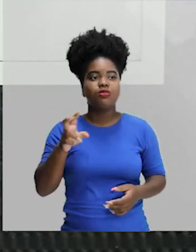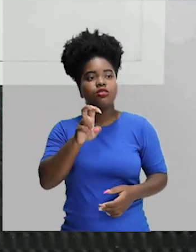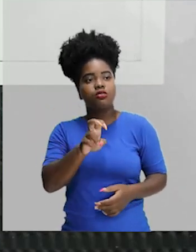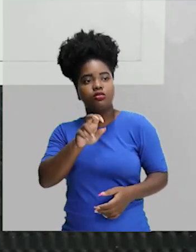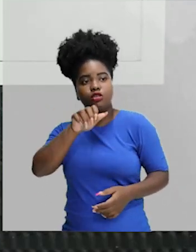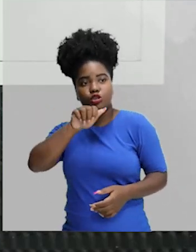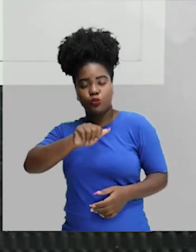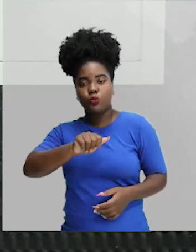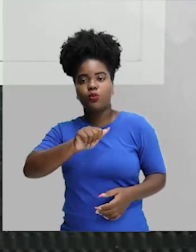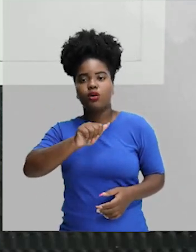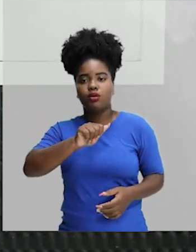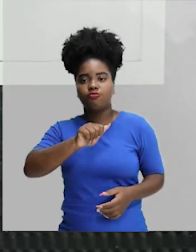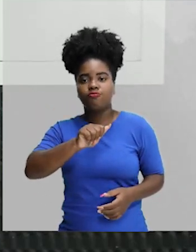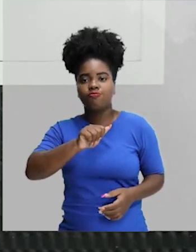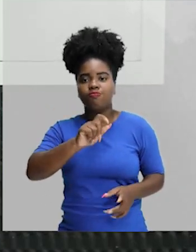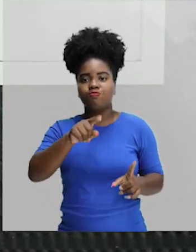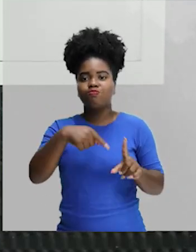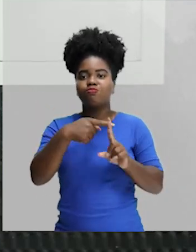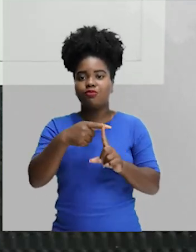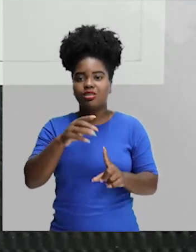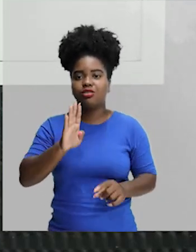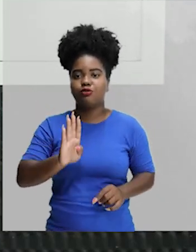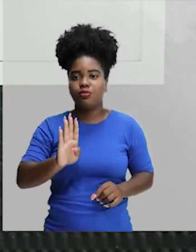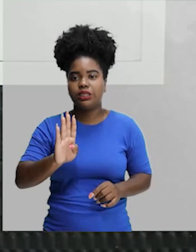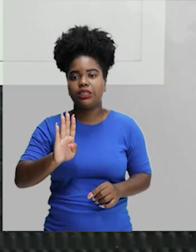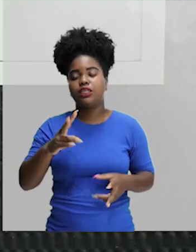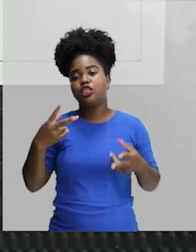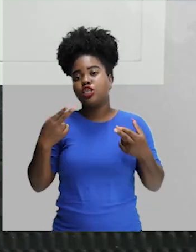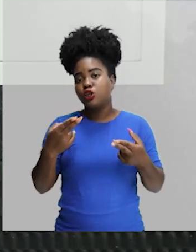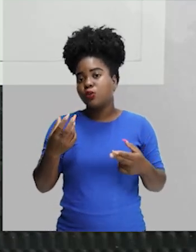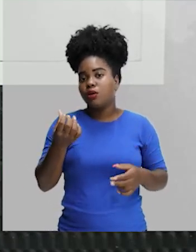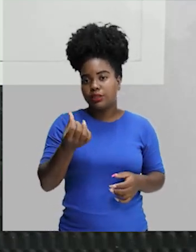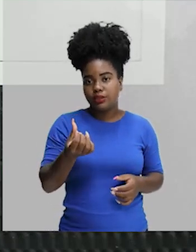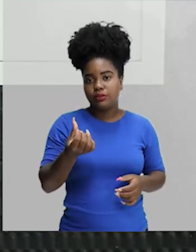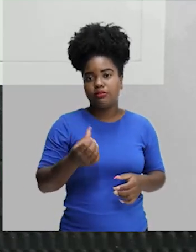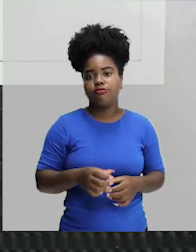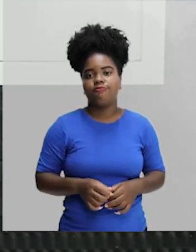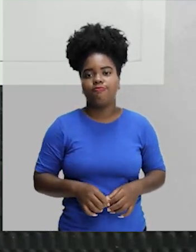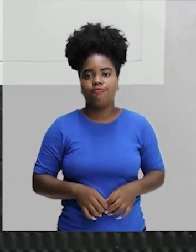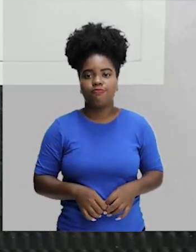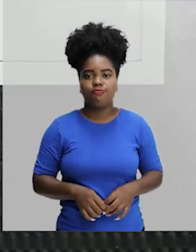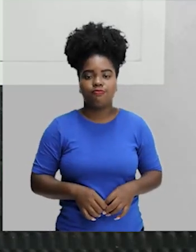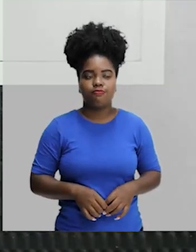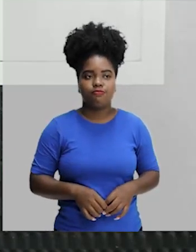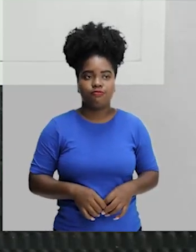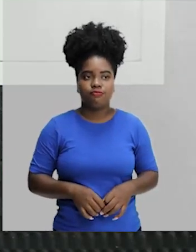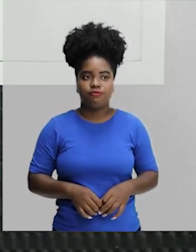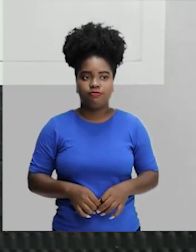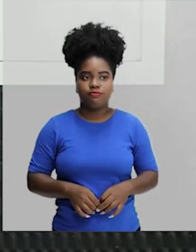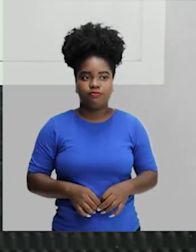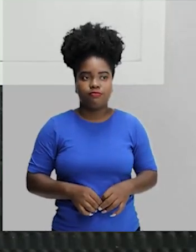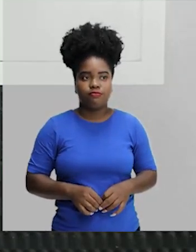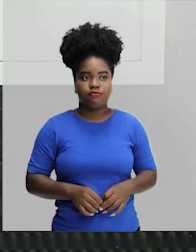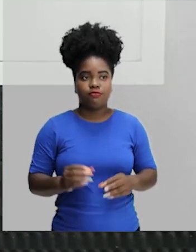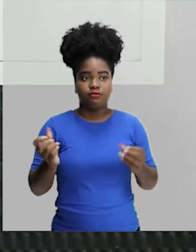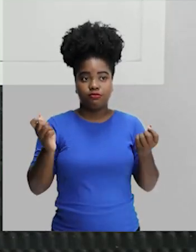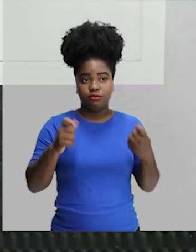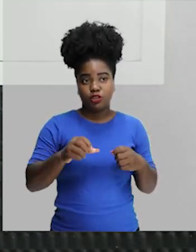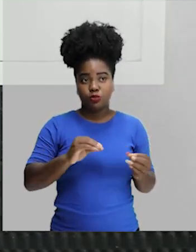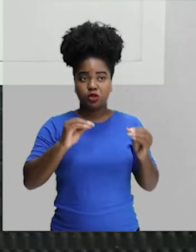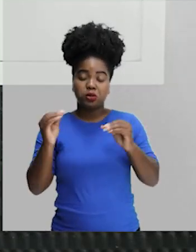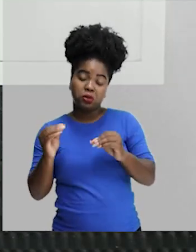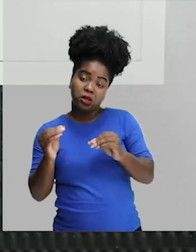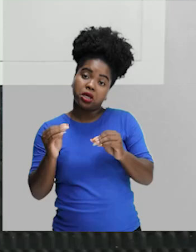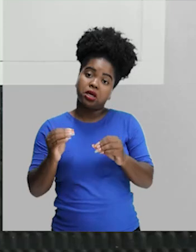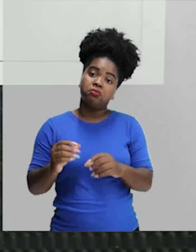5A mais B igual a 6. Tá? Eu posso aqui aplicar o método da